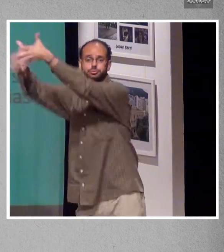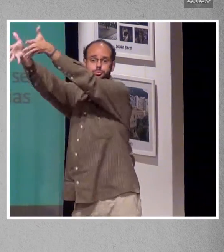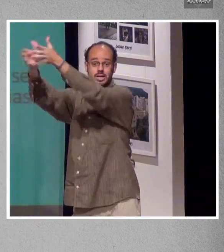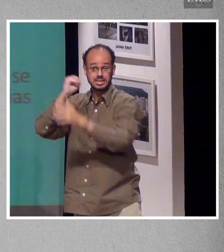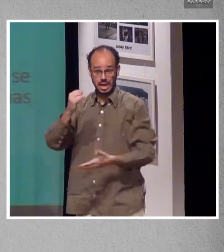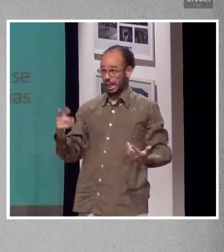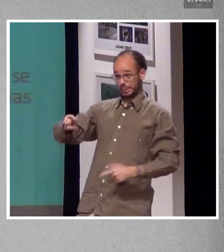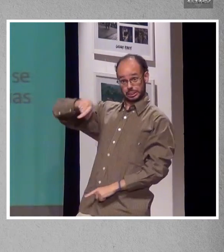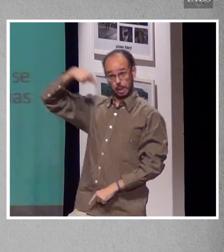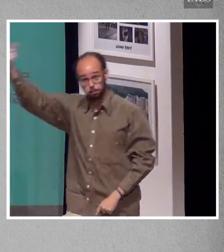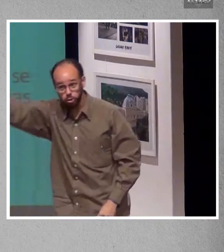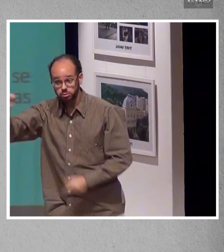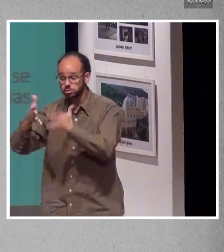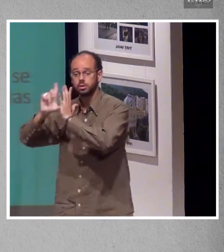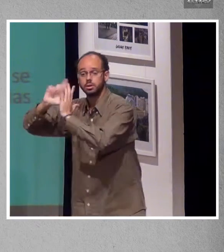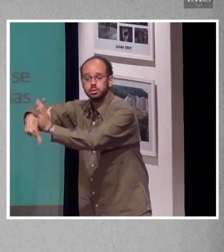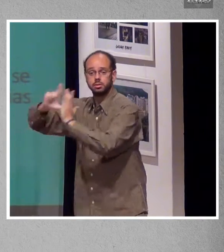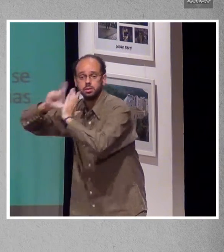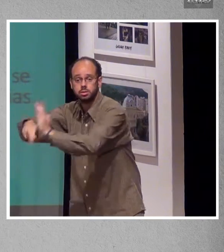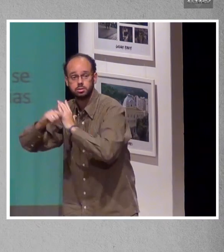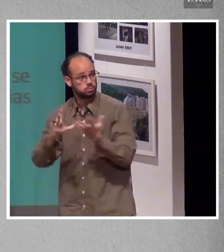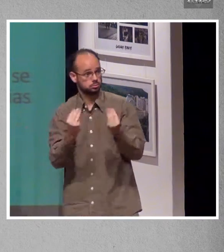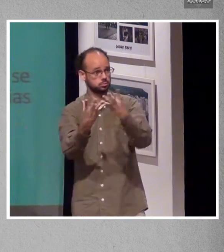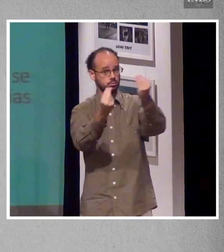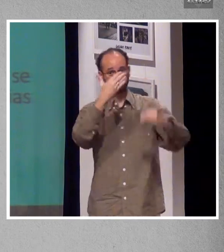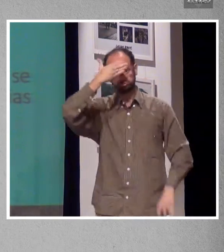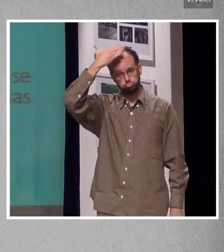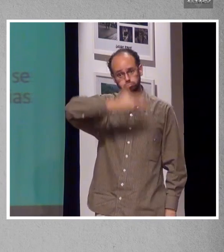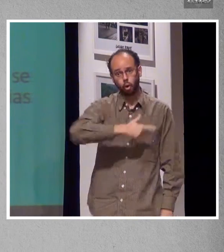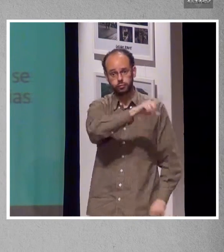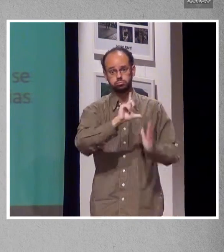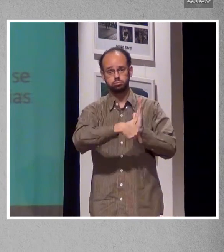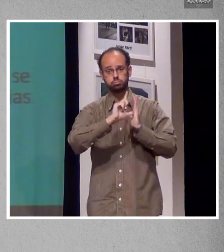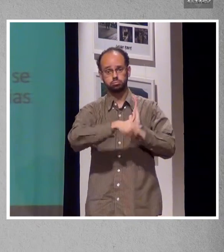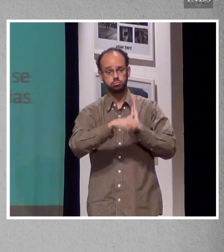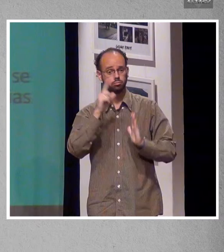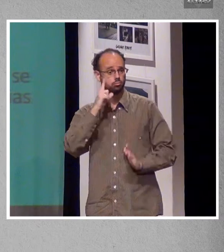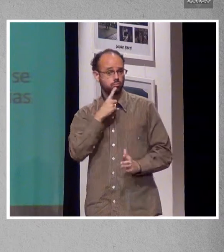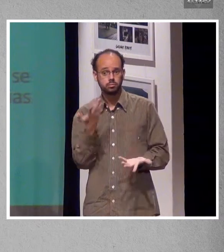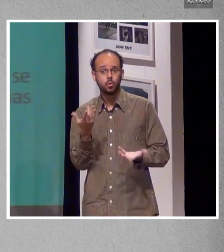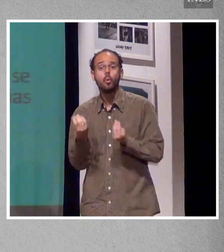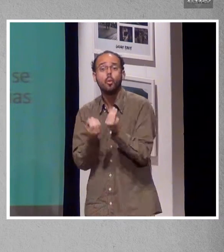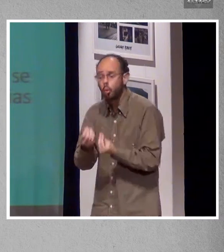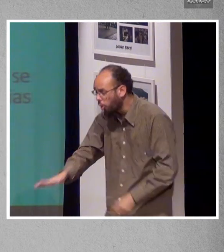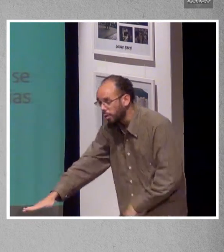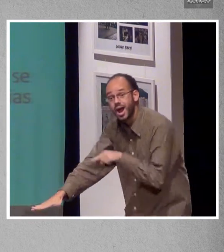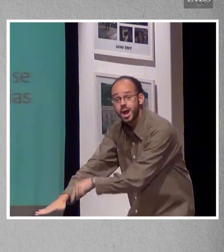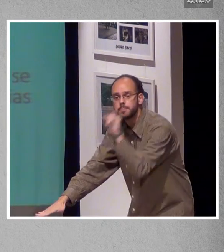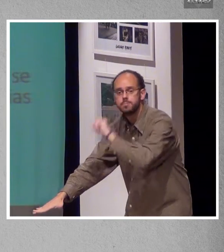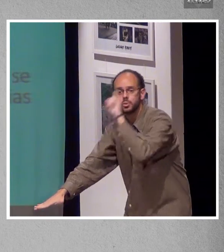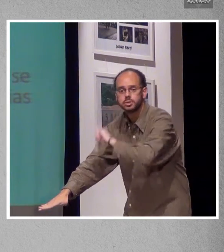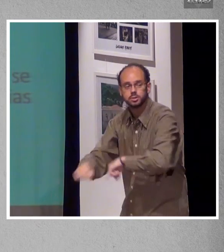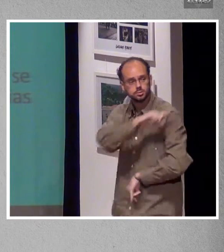da criança, para que ela possa ser uma pessoa fluente. Mas nós tivemos uma defasagem, um atraso. Muitos